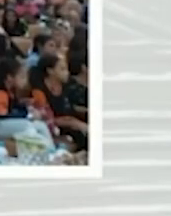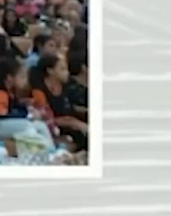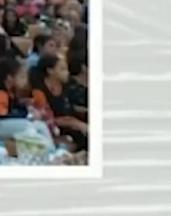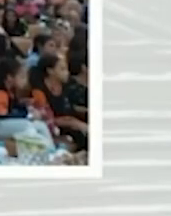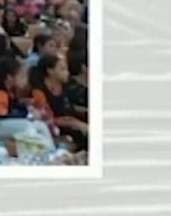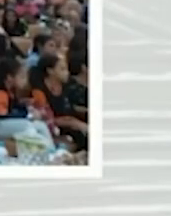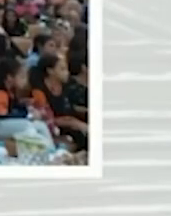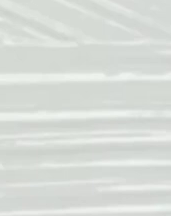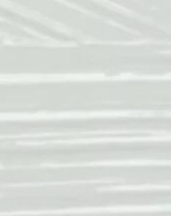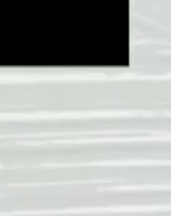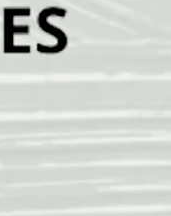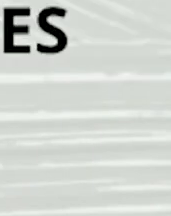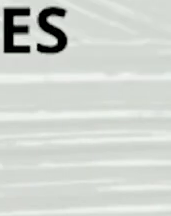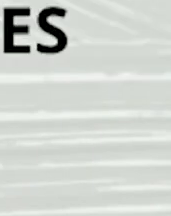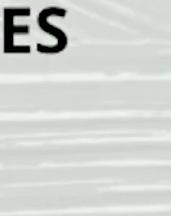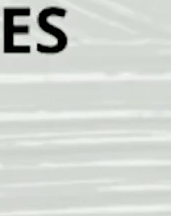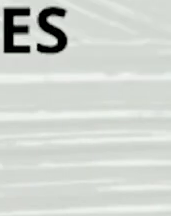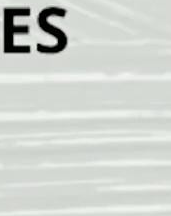FTU Just Dance,